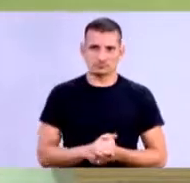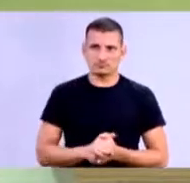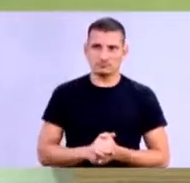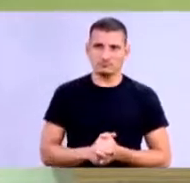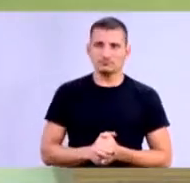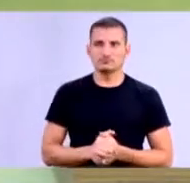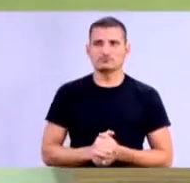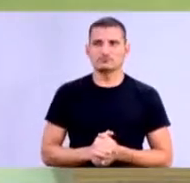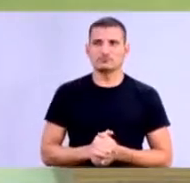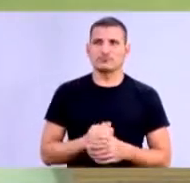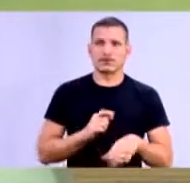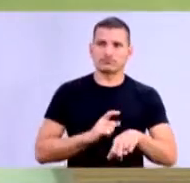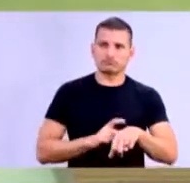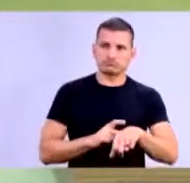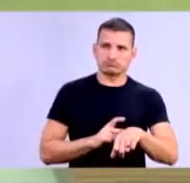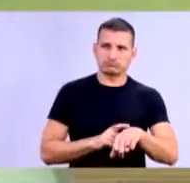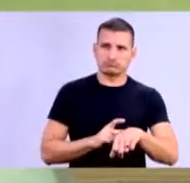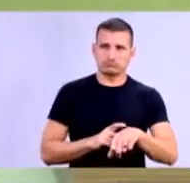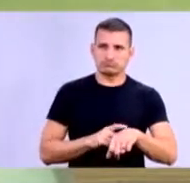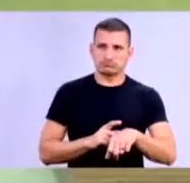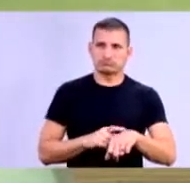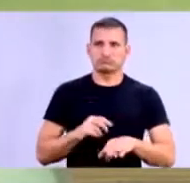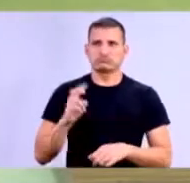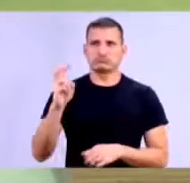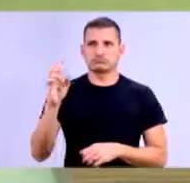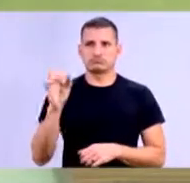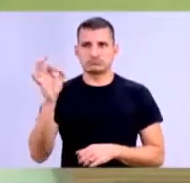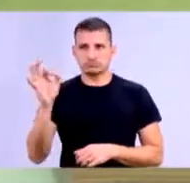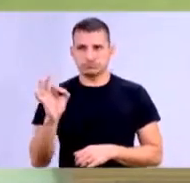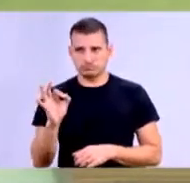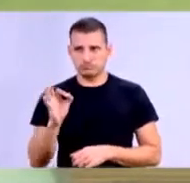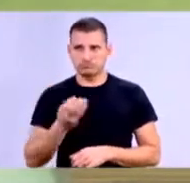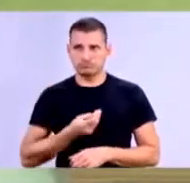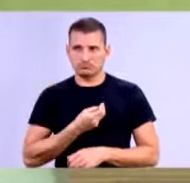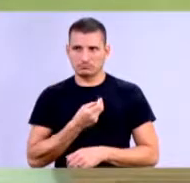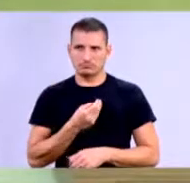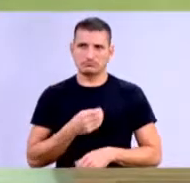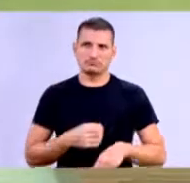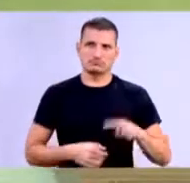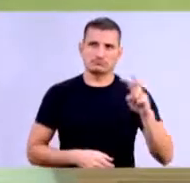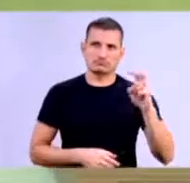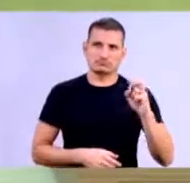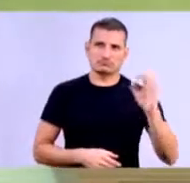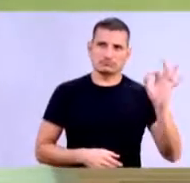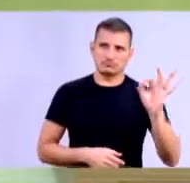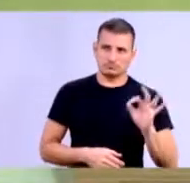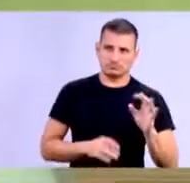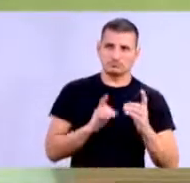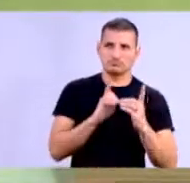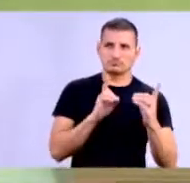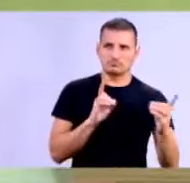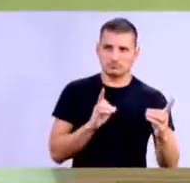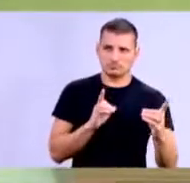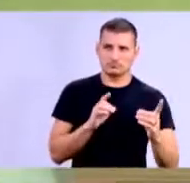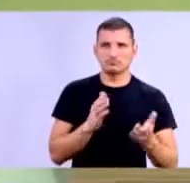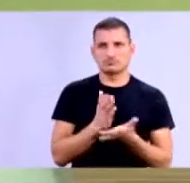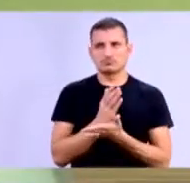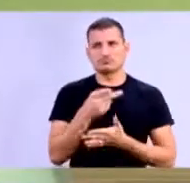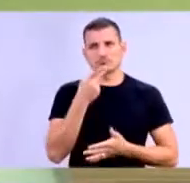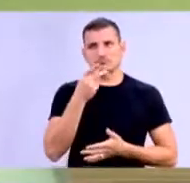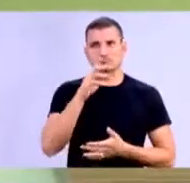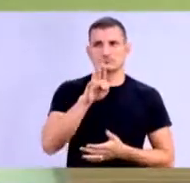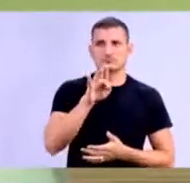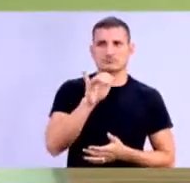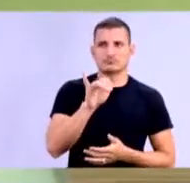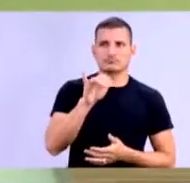paritária, né? Ou seja, é a mesma. 50% presencial, 50% à distância. Então, alguns classificam como bimodal, quer